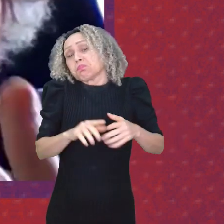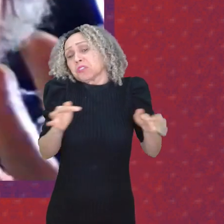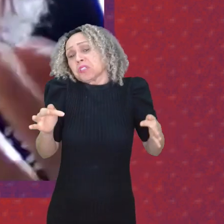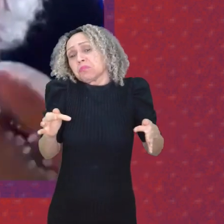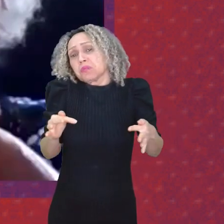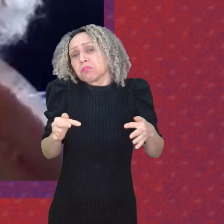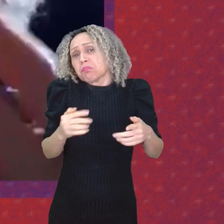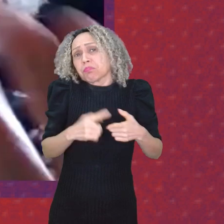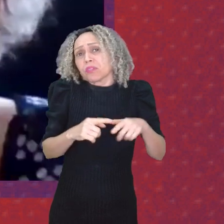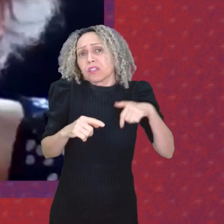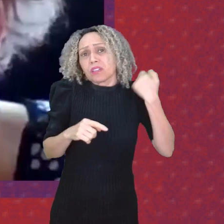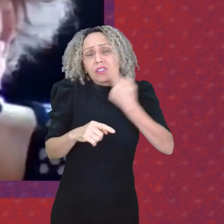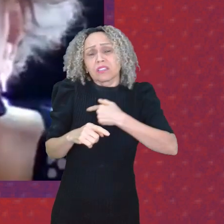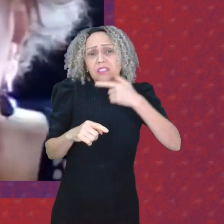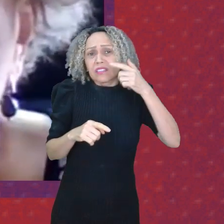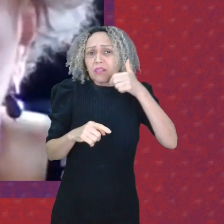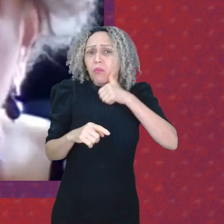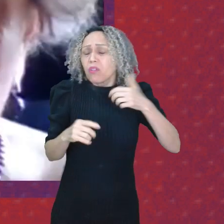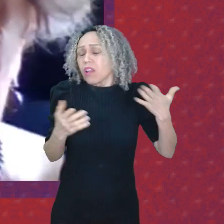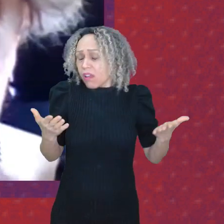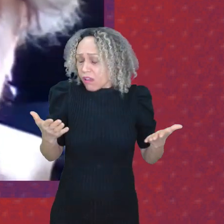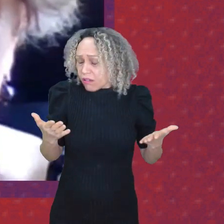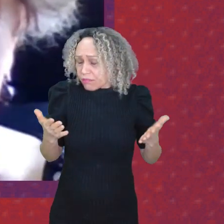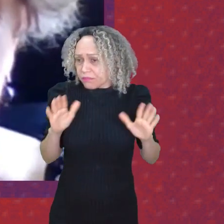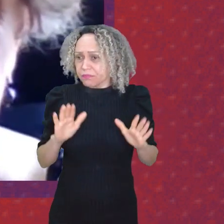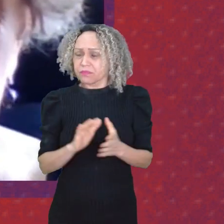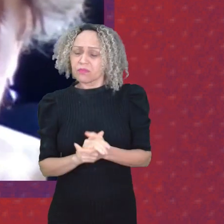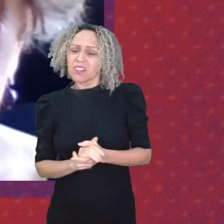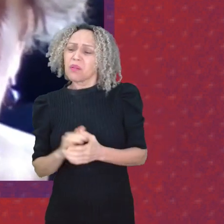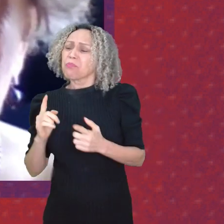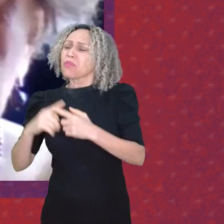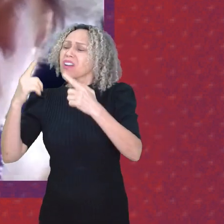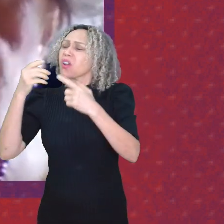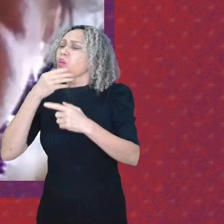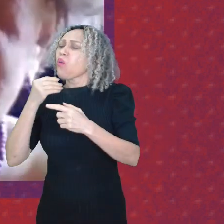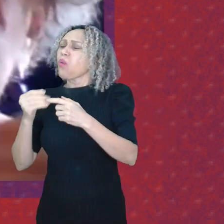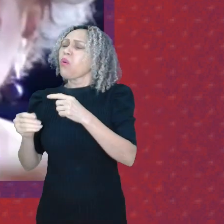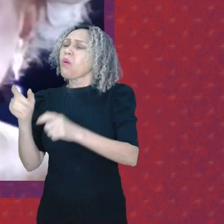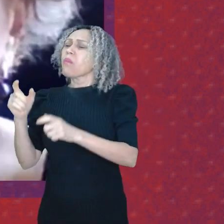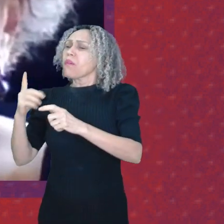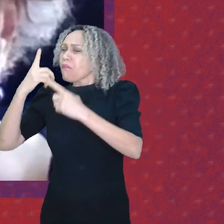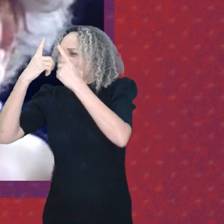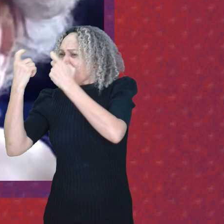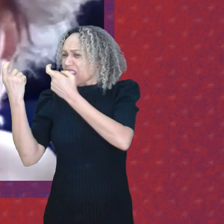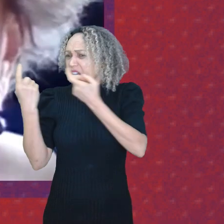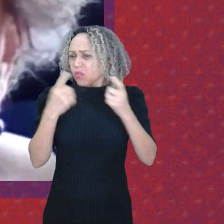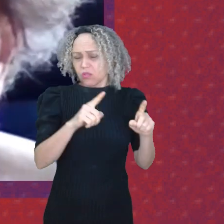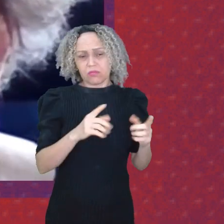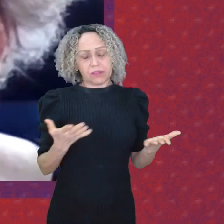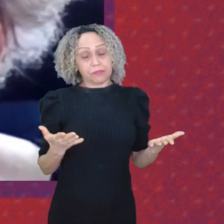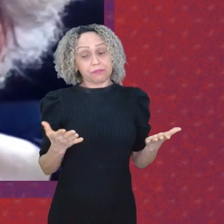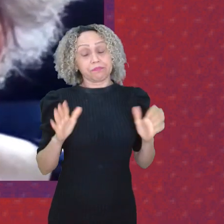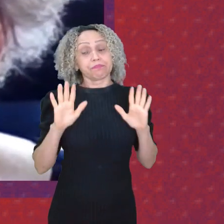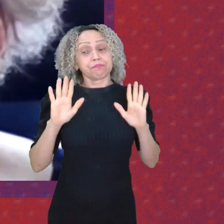constrói, o que dá substrato a essa violência? É o sistema patriarcal,